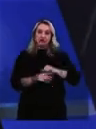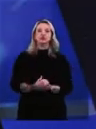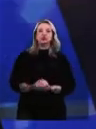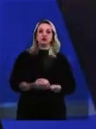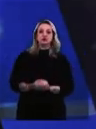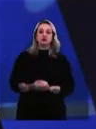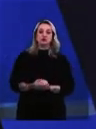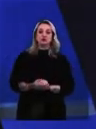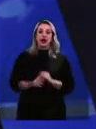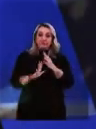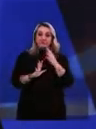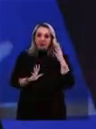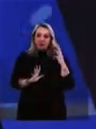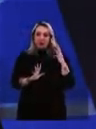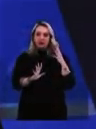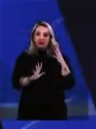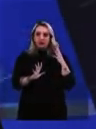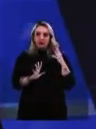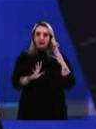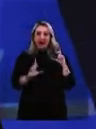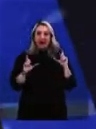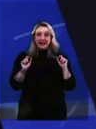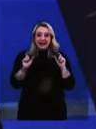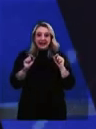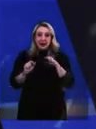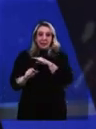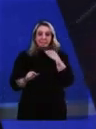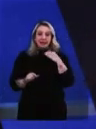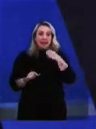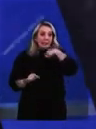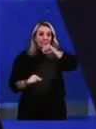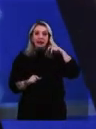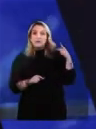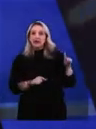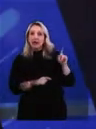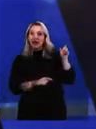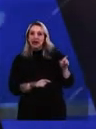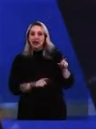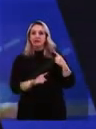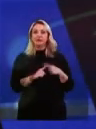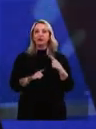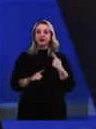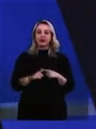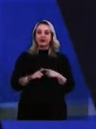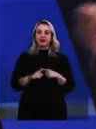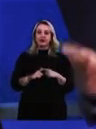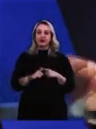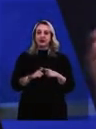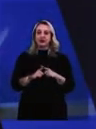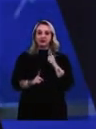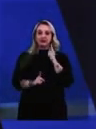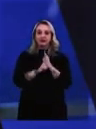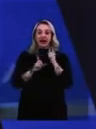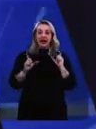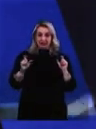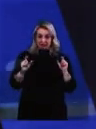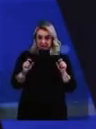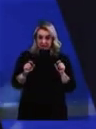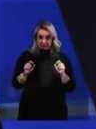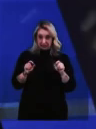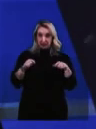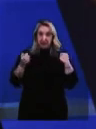que a fila do câncer matou a sua mãe, porque ela foi diagnosticada com